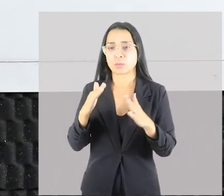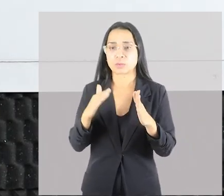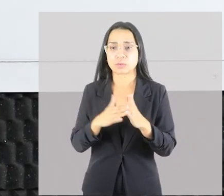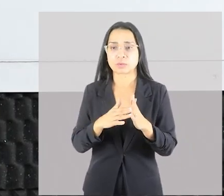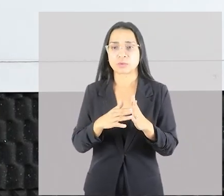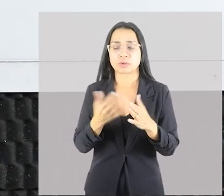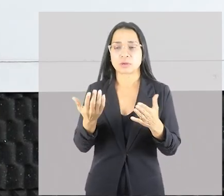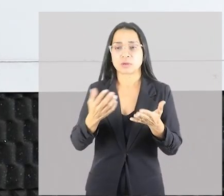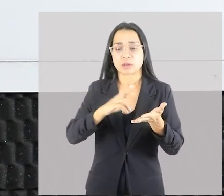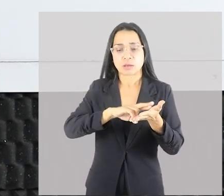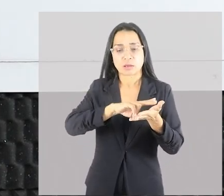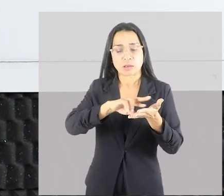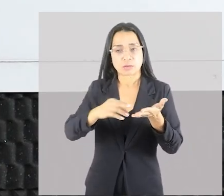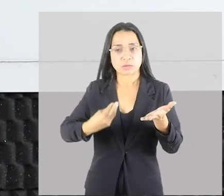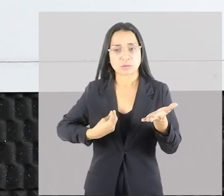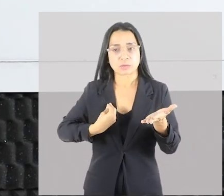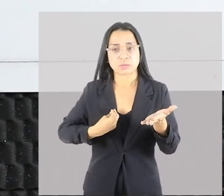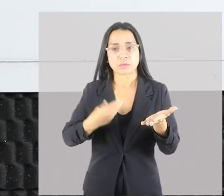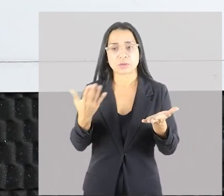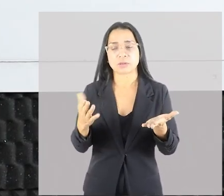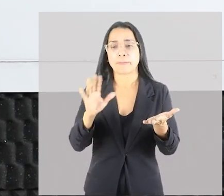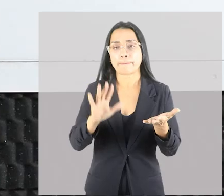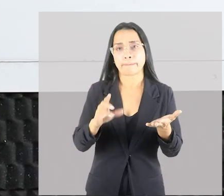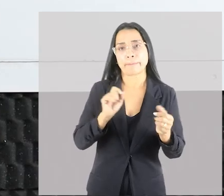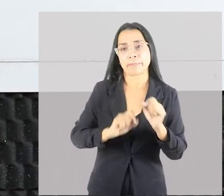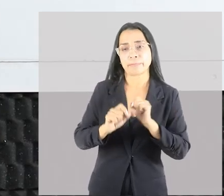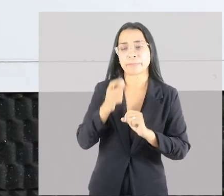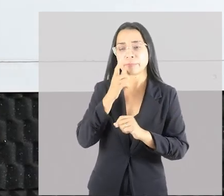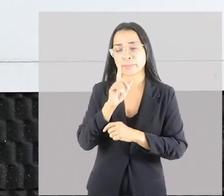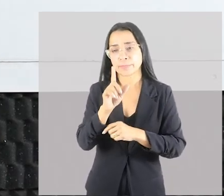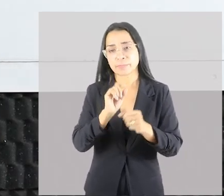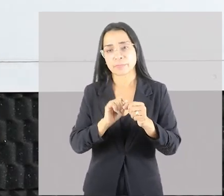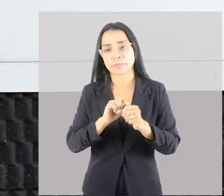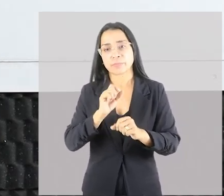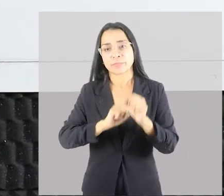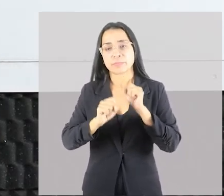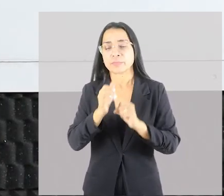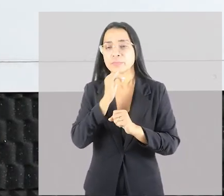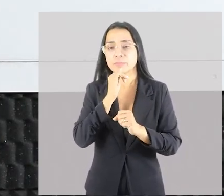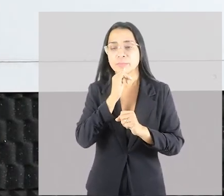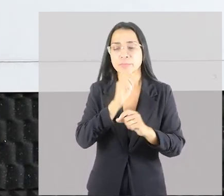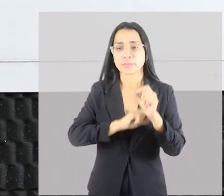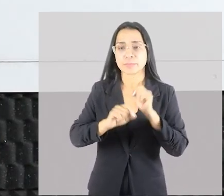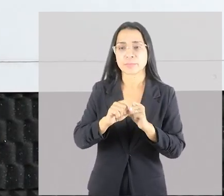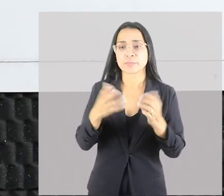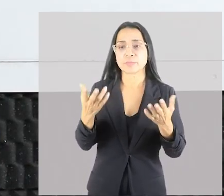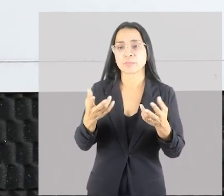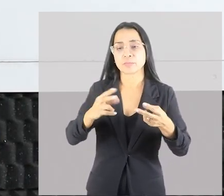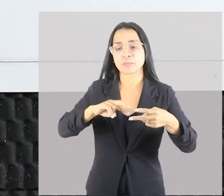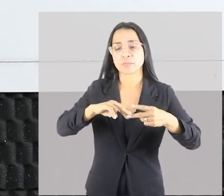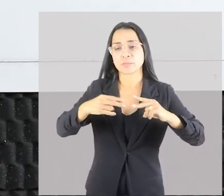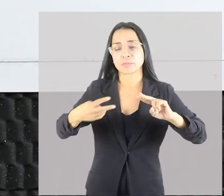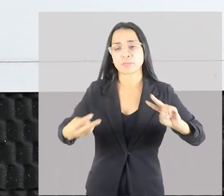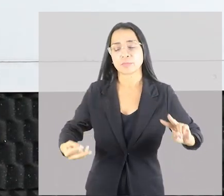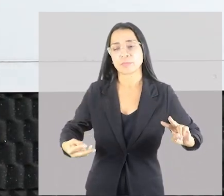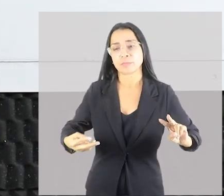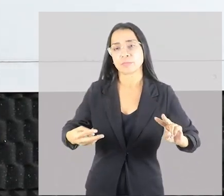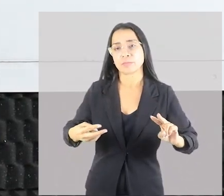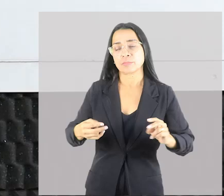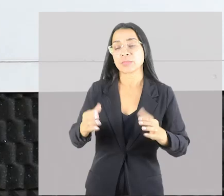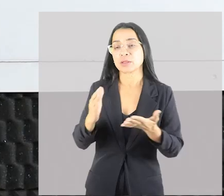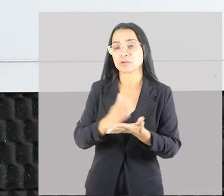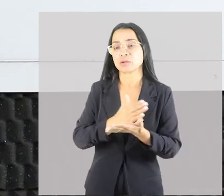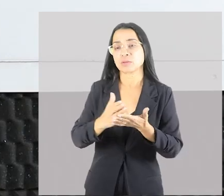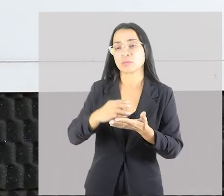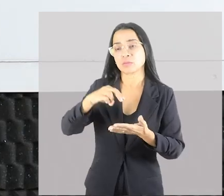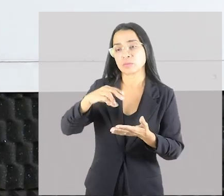nossa espécie ainda, né, e tudo mais, mas a gente já consegue fazer isso, por exemplo, com o material genético de micro-organismos.